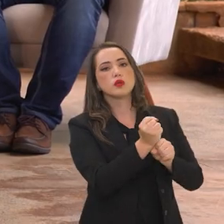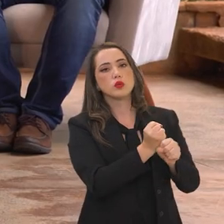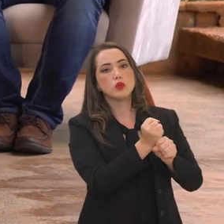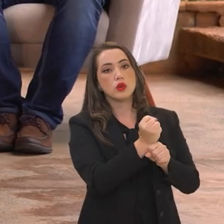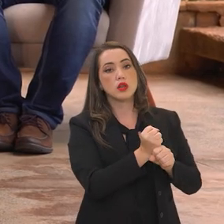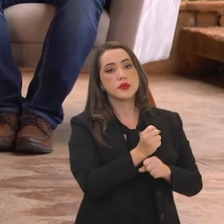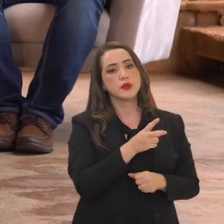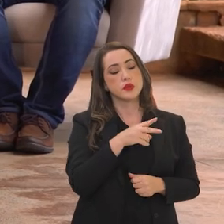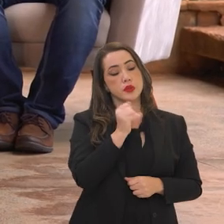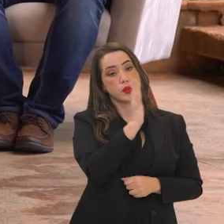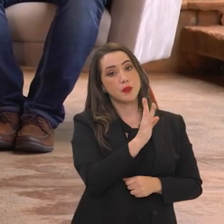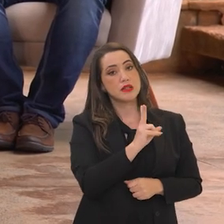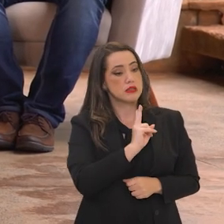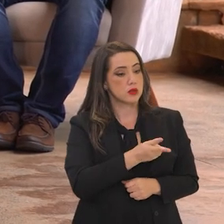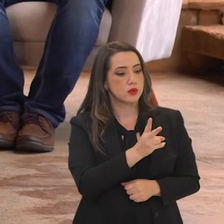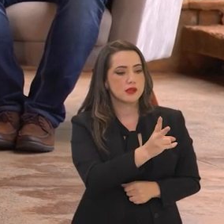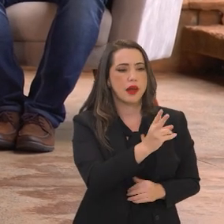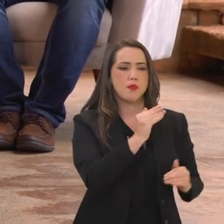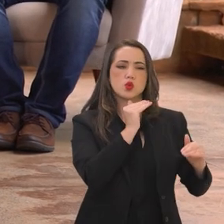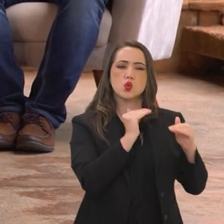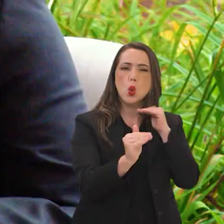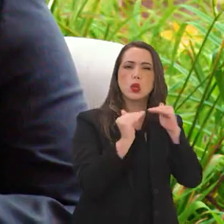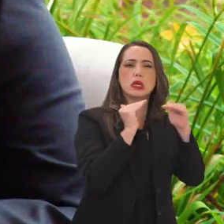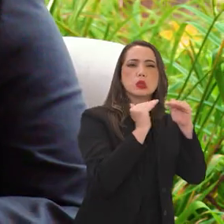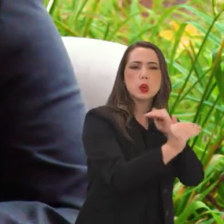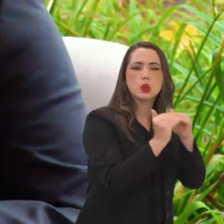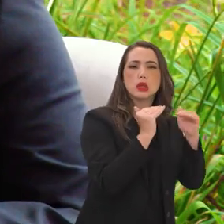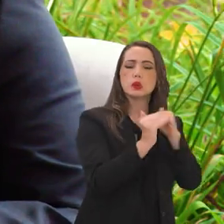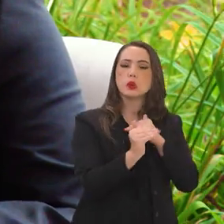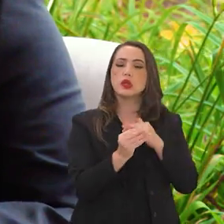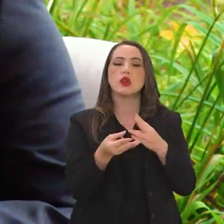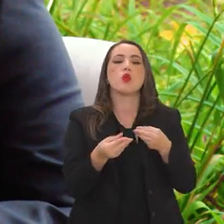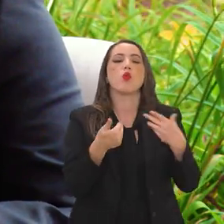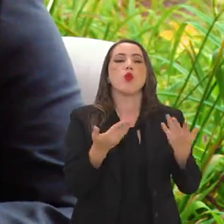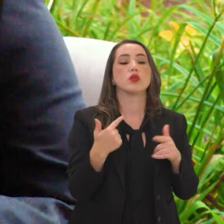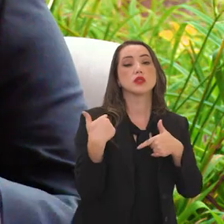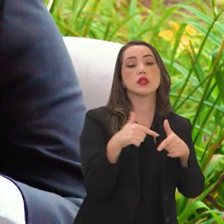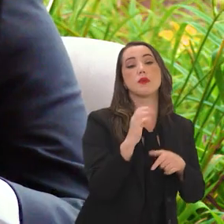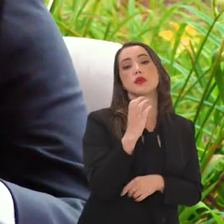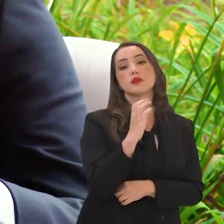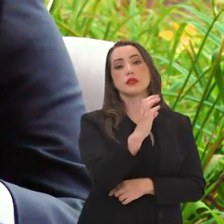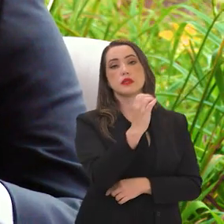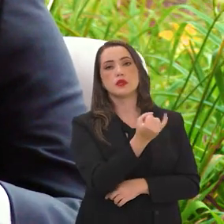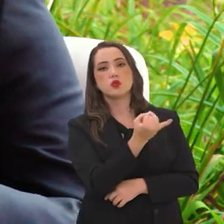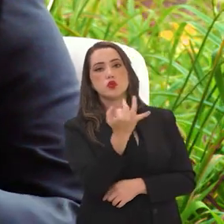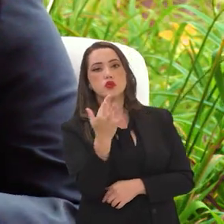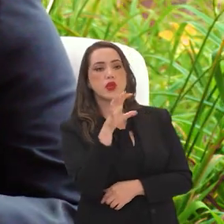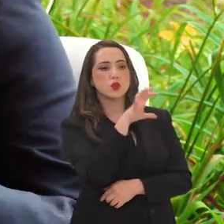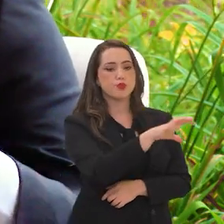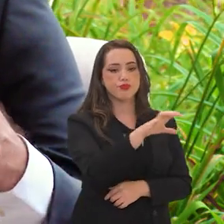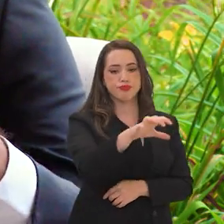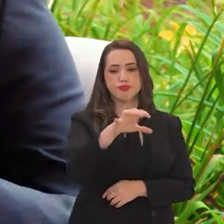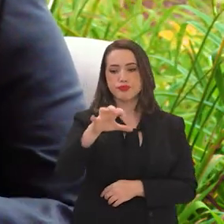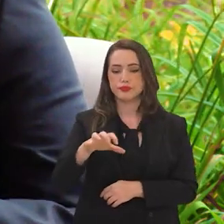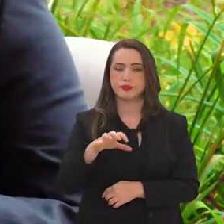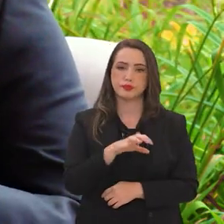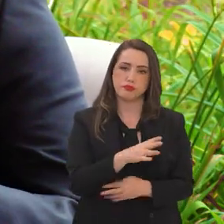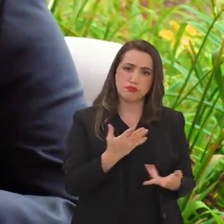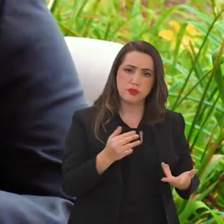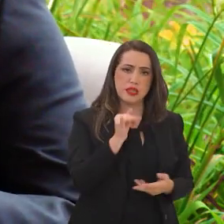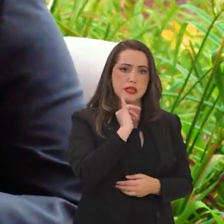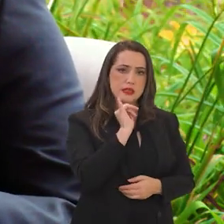inteirou no Brasil um certo negacionismo em relação ao papel da ciência numa série diárias como por exemplo